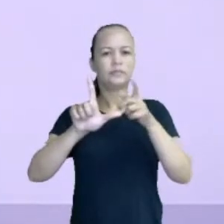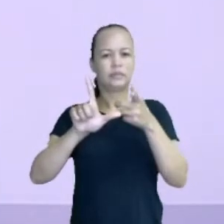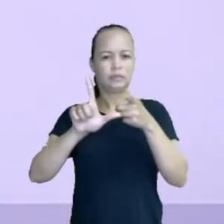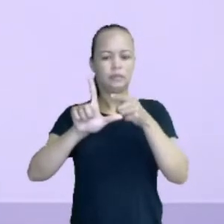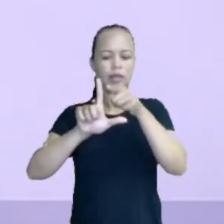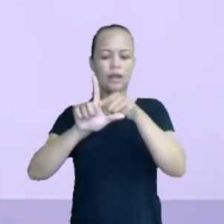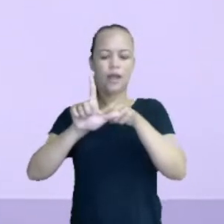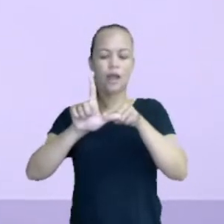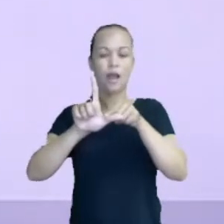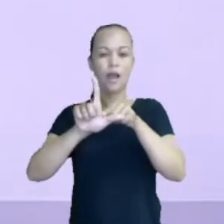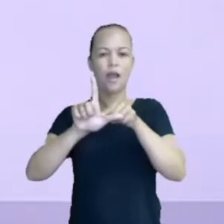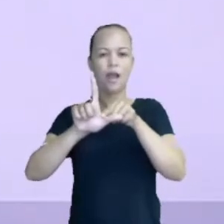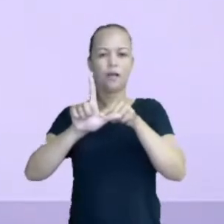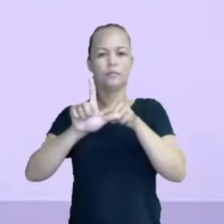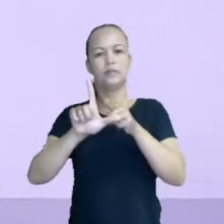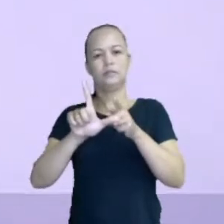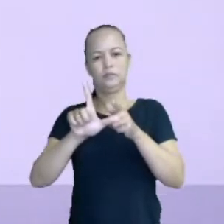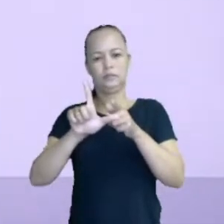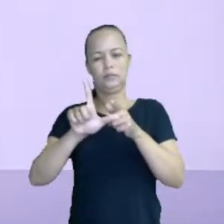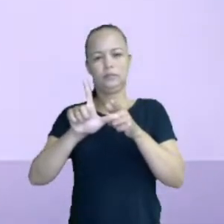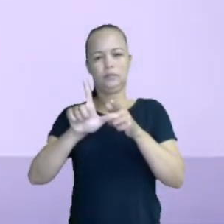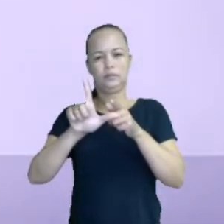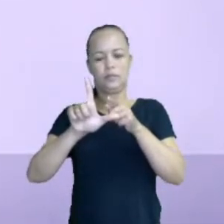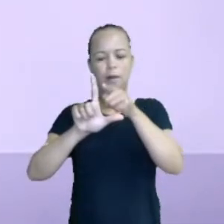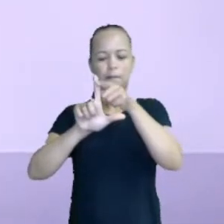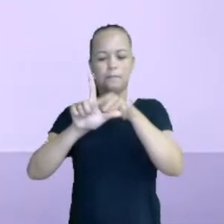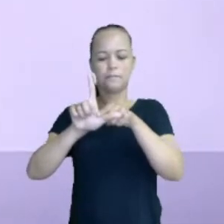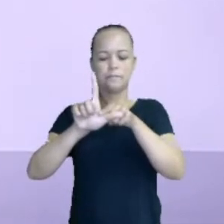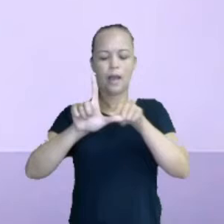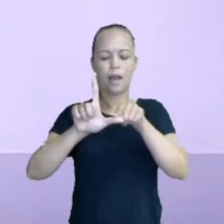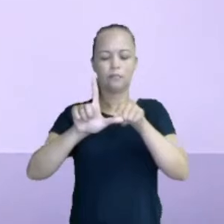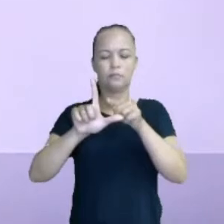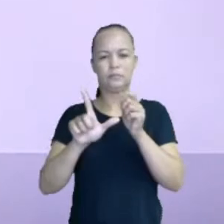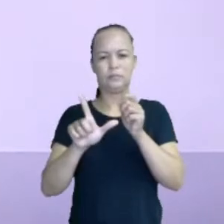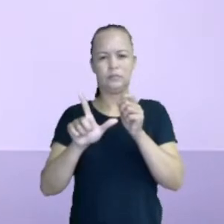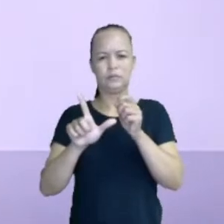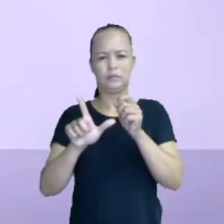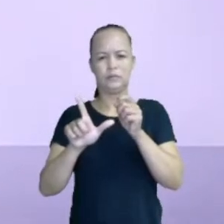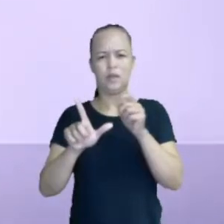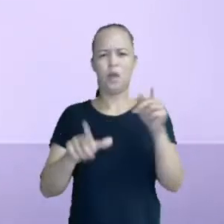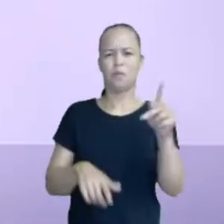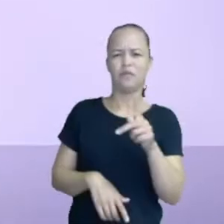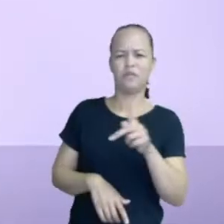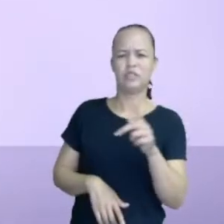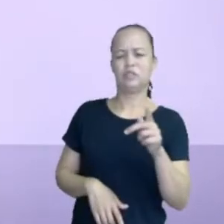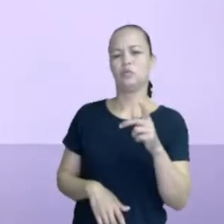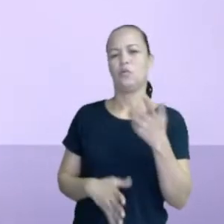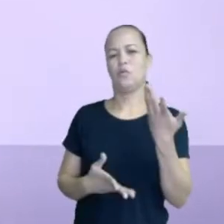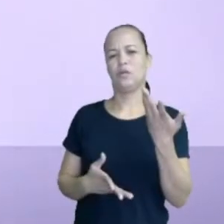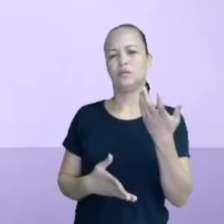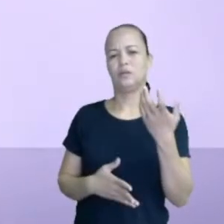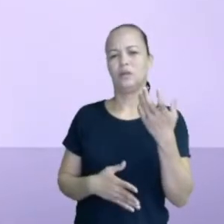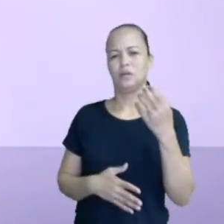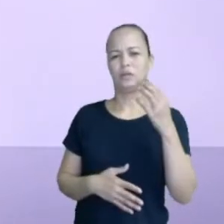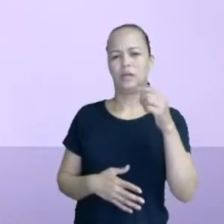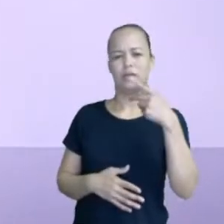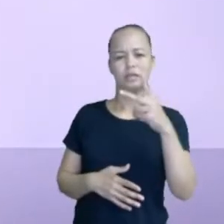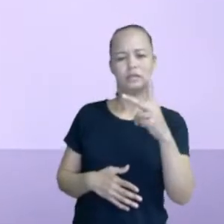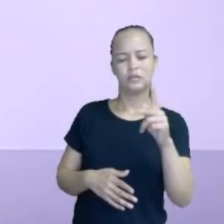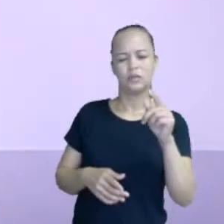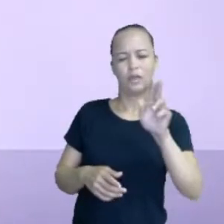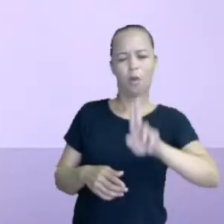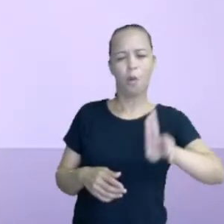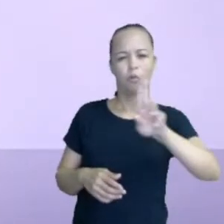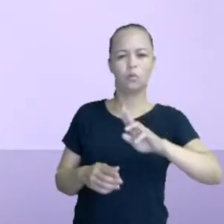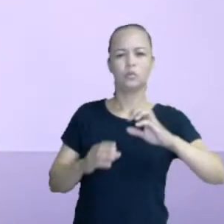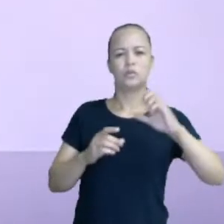a abertura identifica o meu ângulo. A professora, mas a senhora está com o cubo, mas eu estou fazendo a relação aqui, tá?